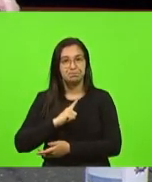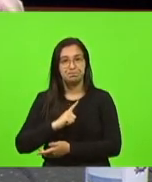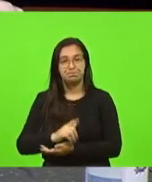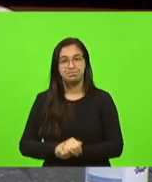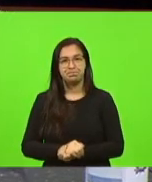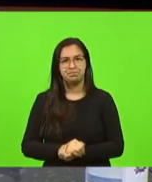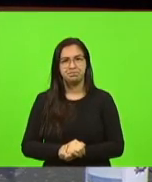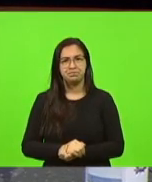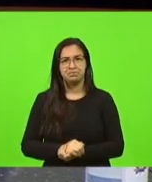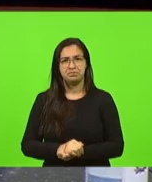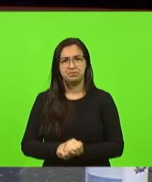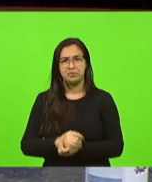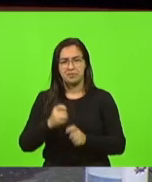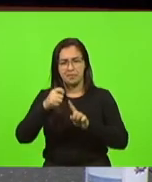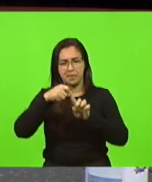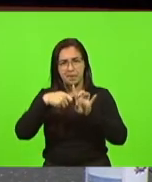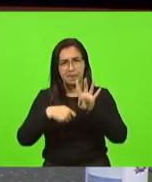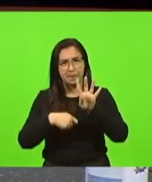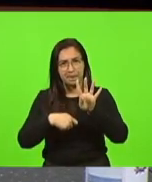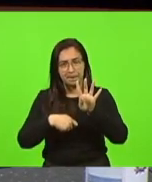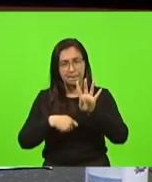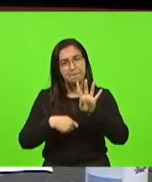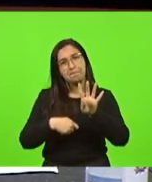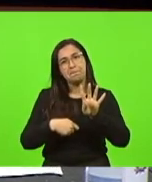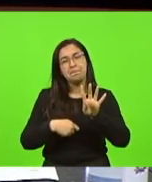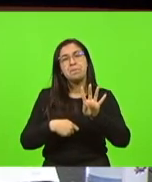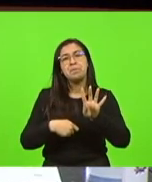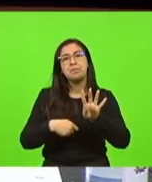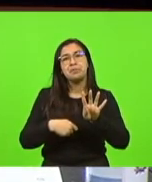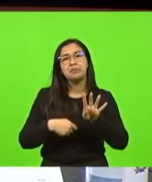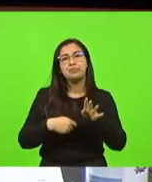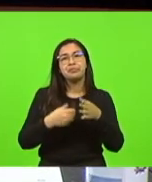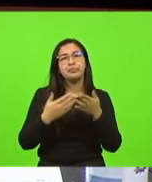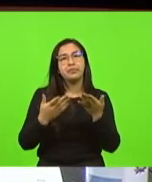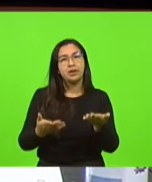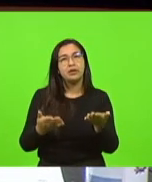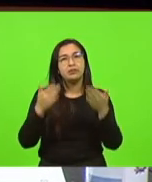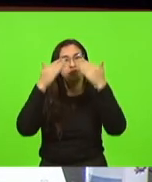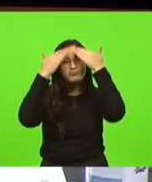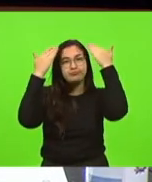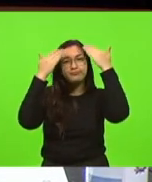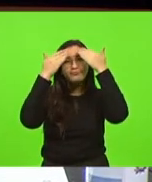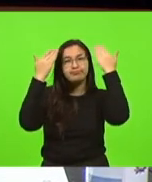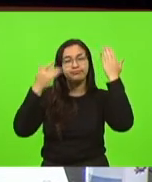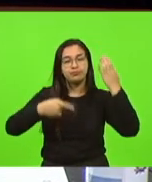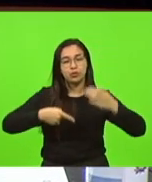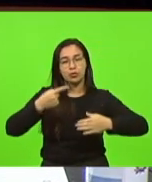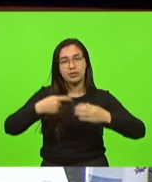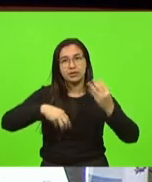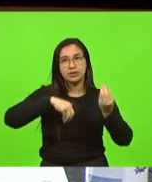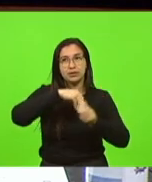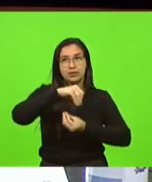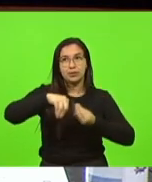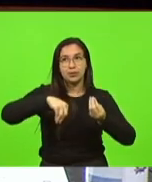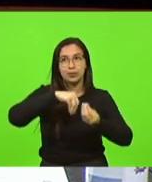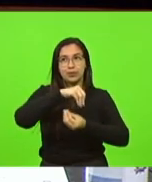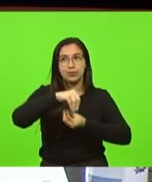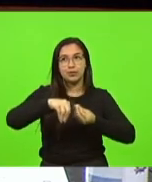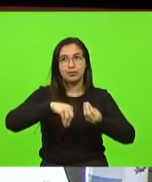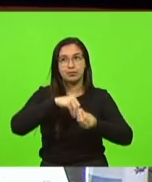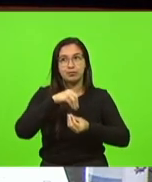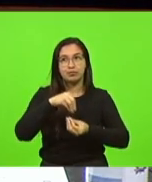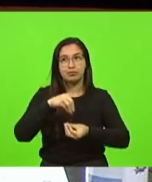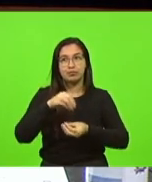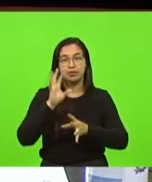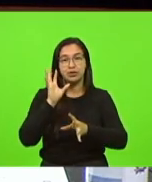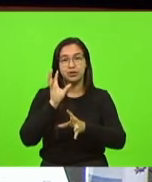Durante 4 meses, deputado Zé Milton Schaeffer, uma comissão mista, composta